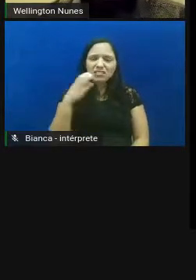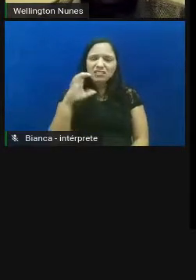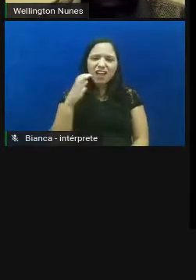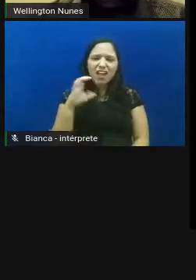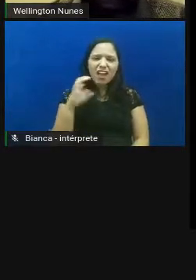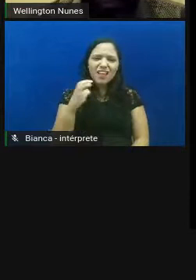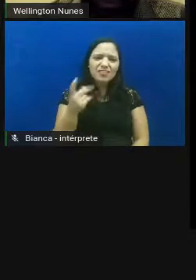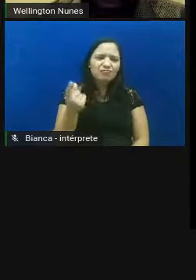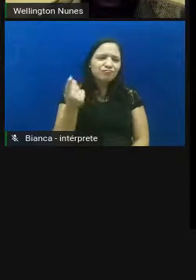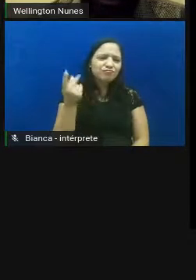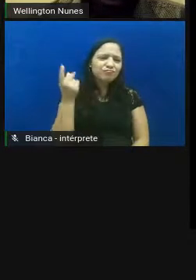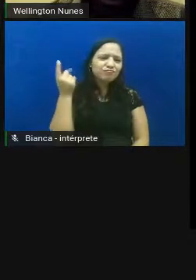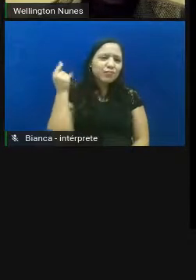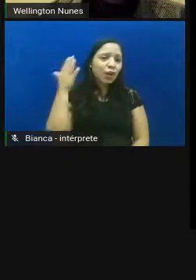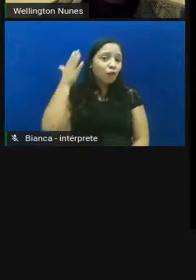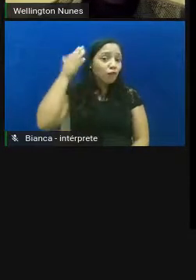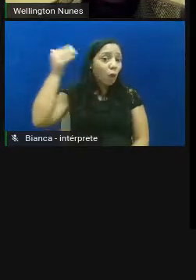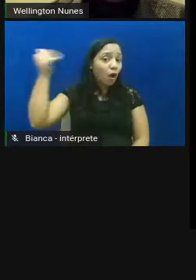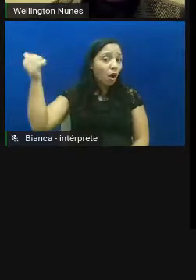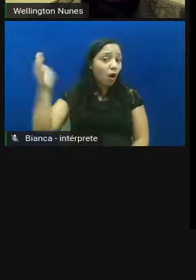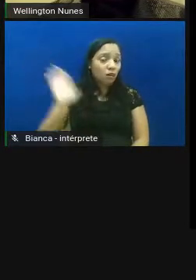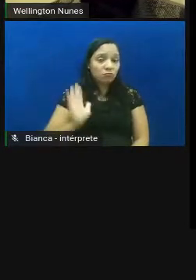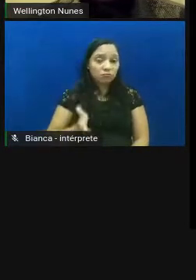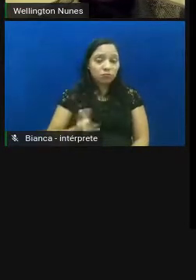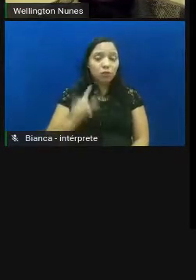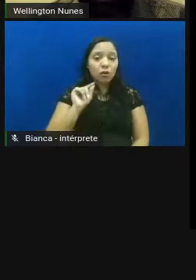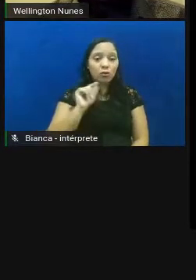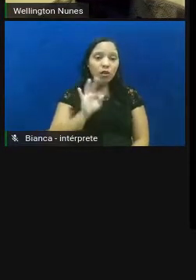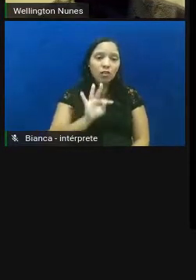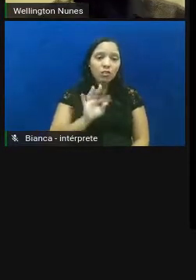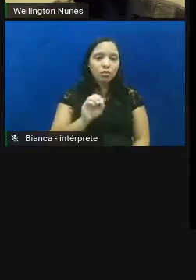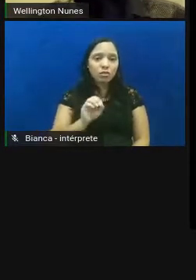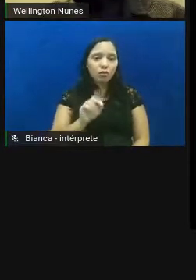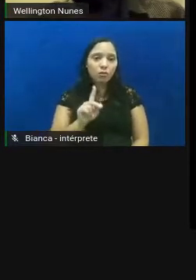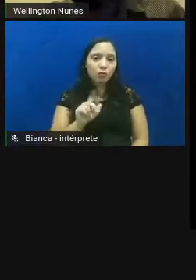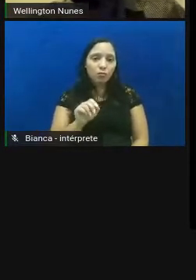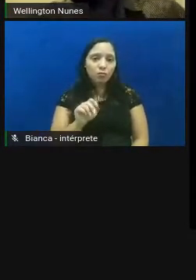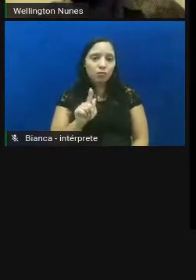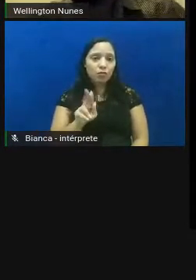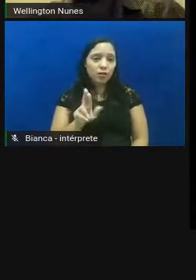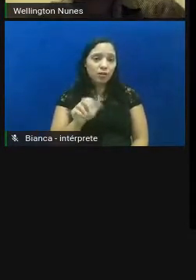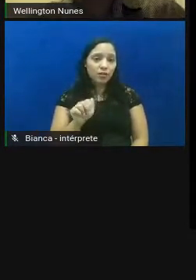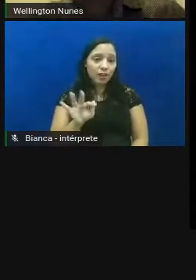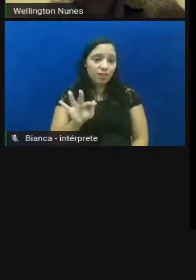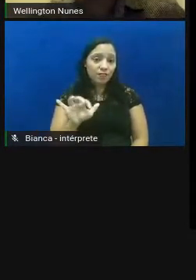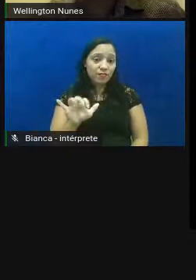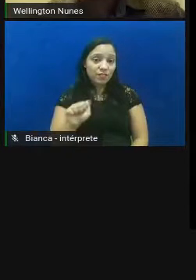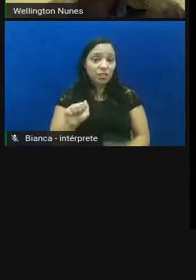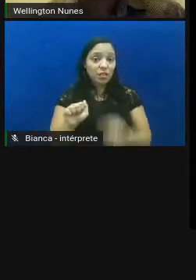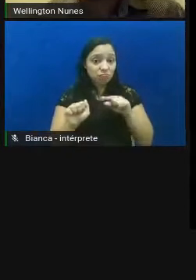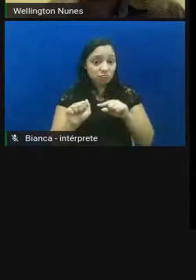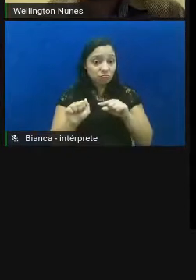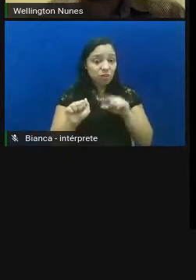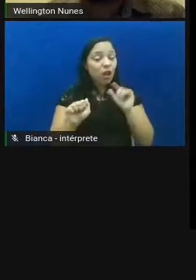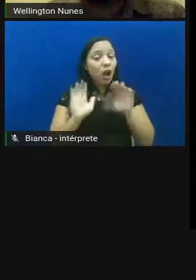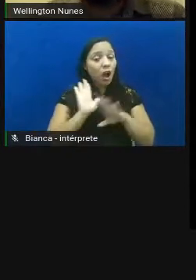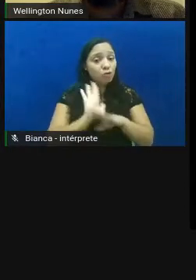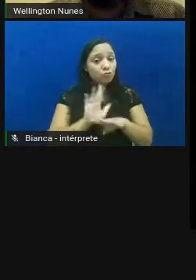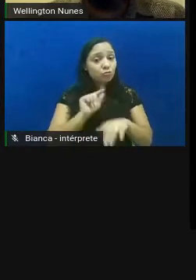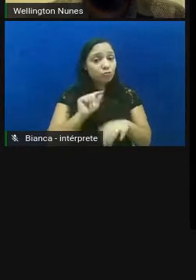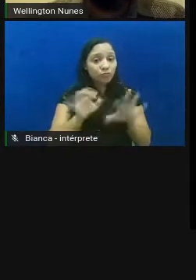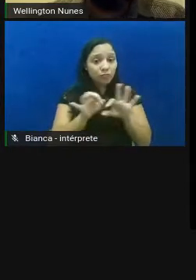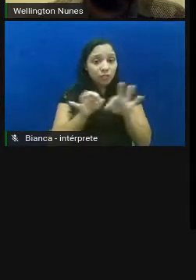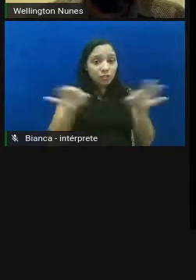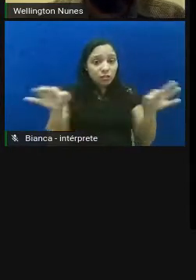conhecidas, que é a topografia, que possibilita você medir a superfície